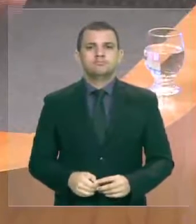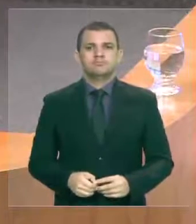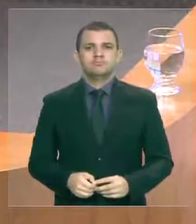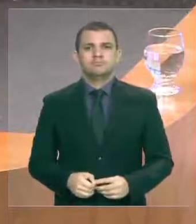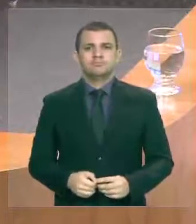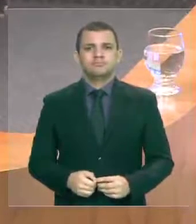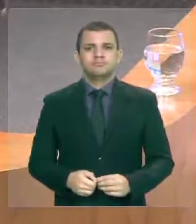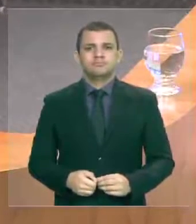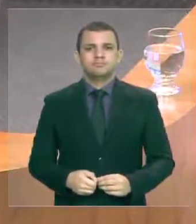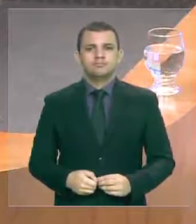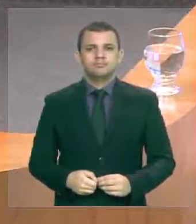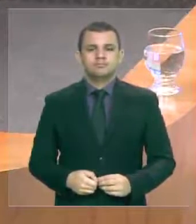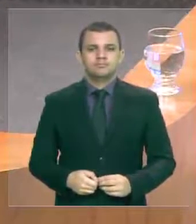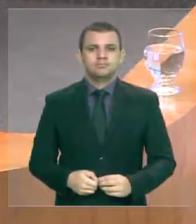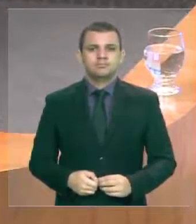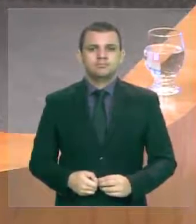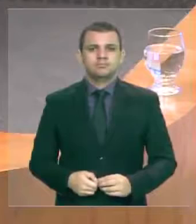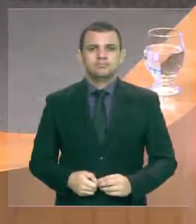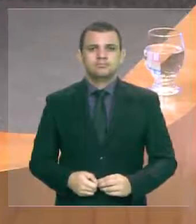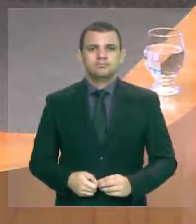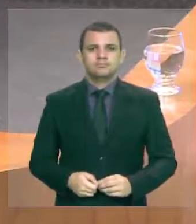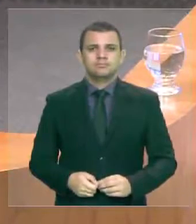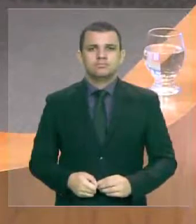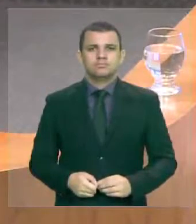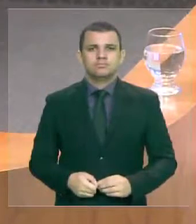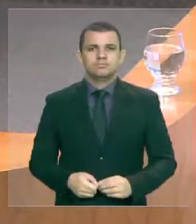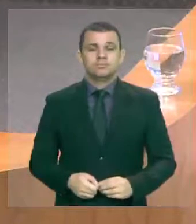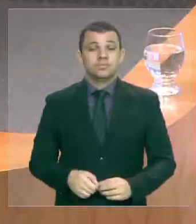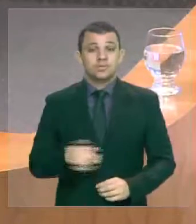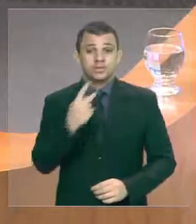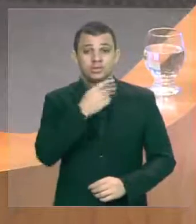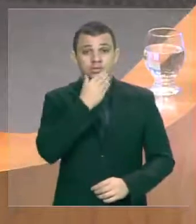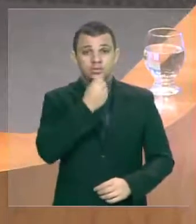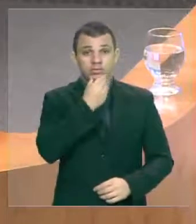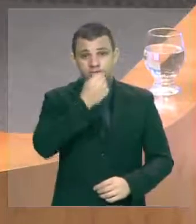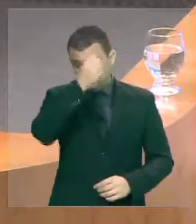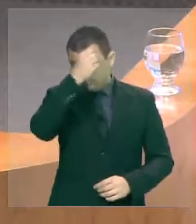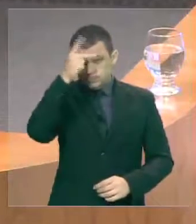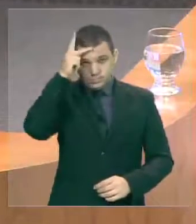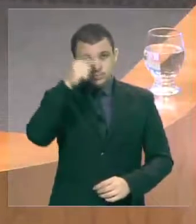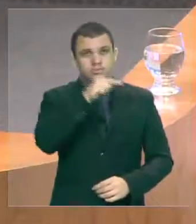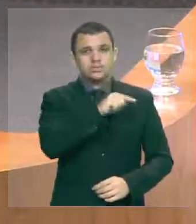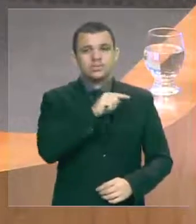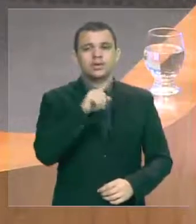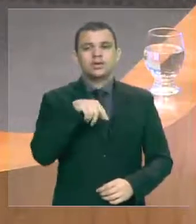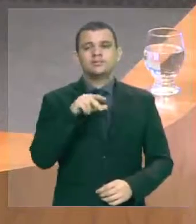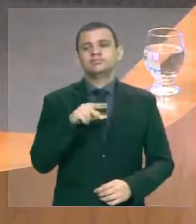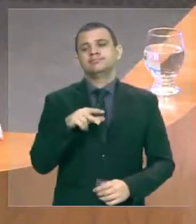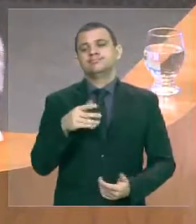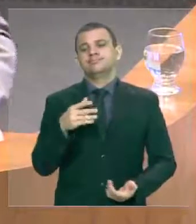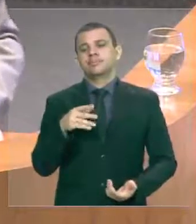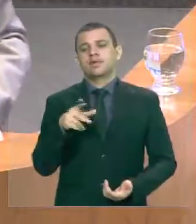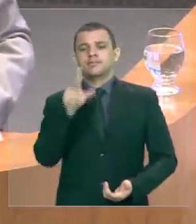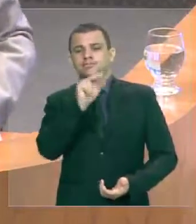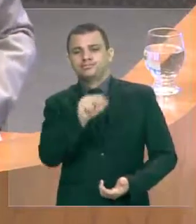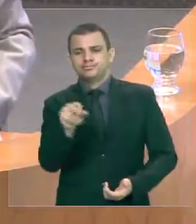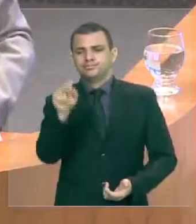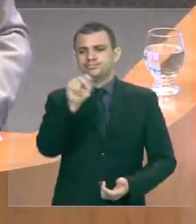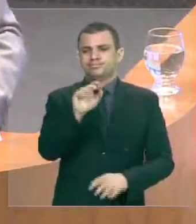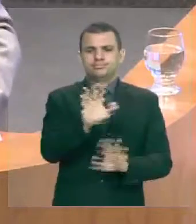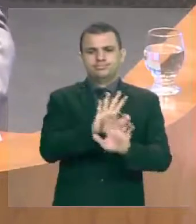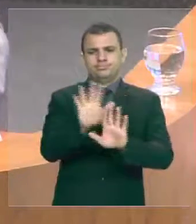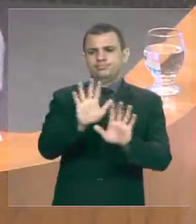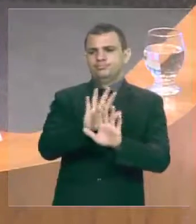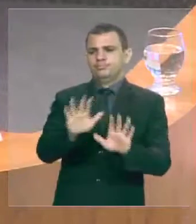Não é para... A atitude do prefeito não é para demagogos. O demagogo, ele joga